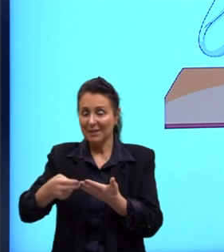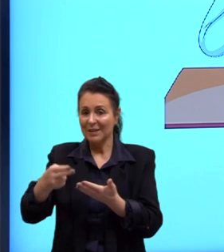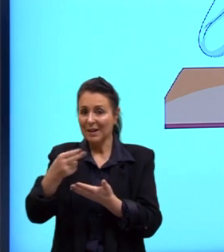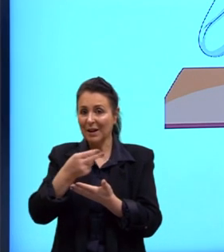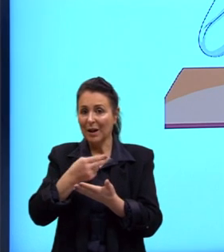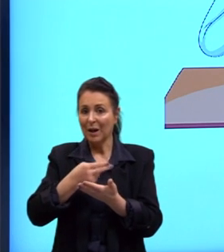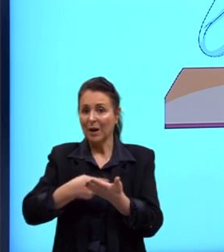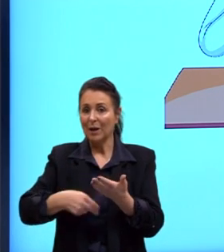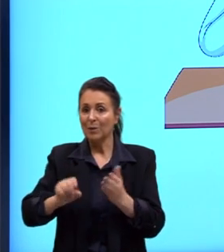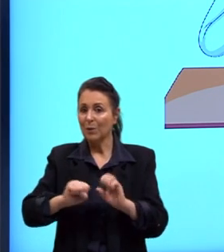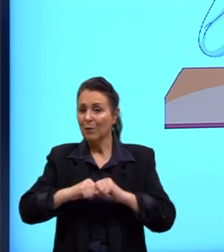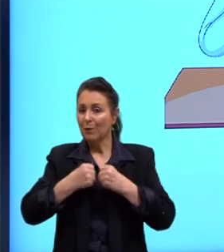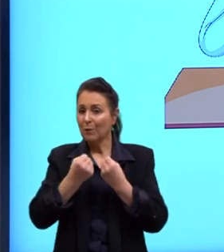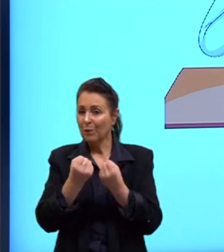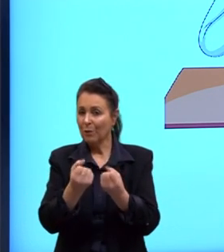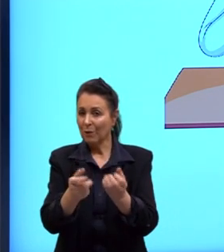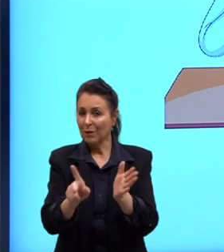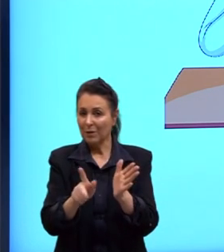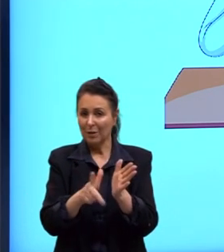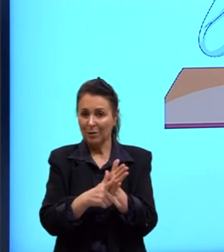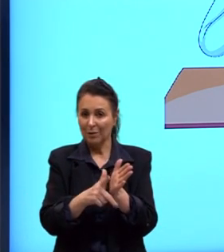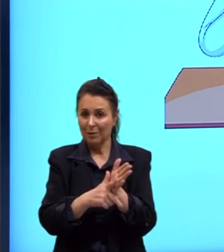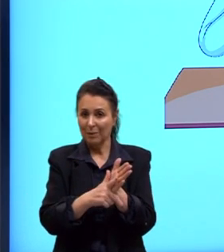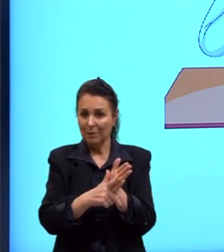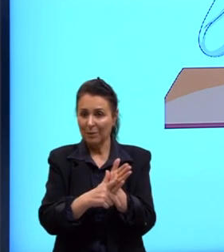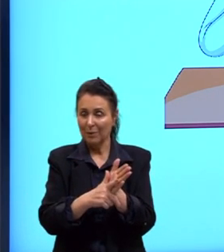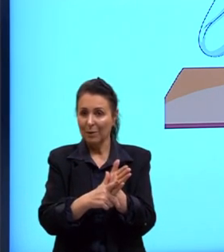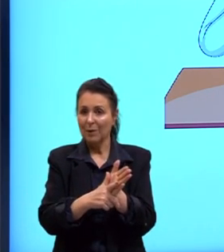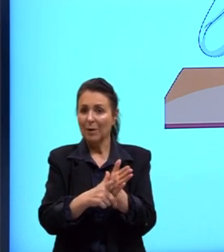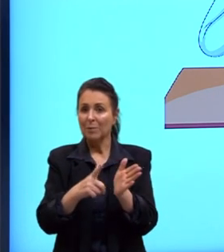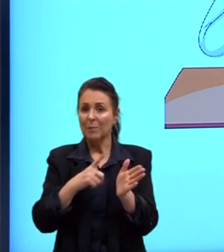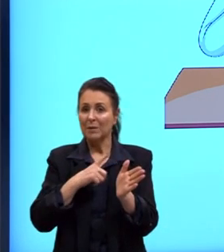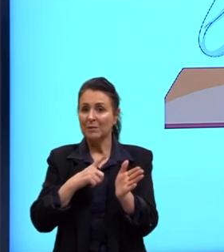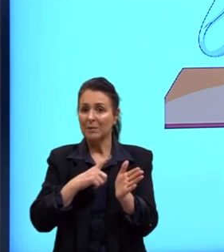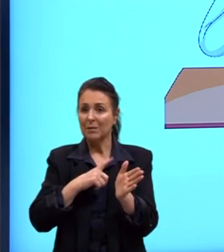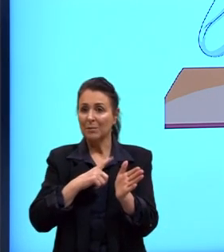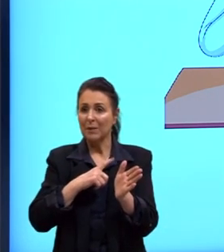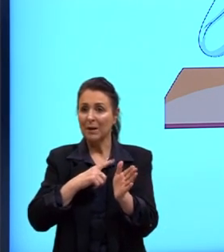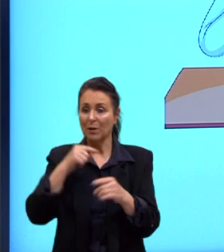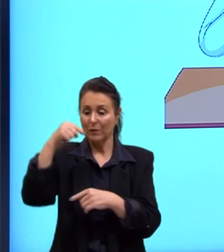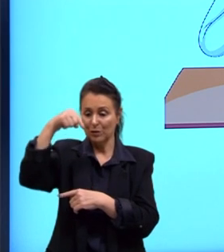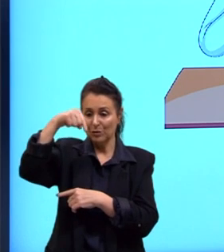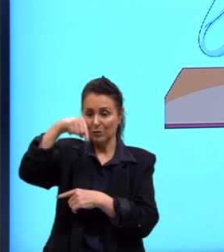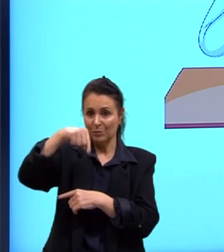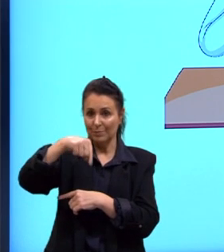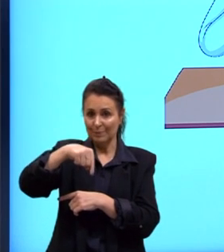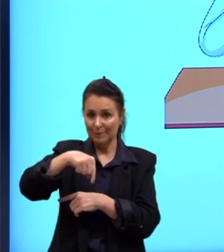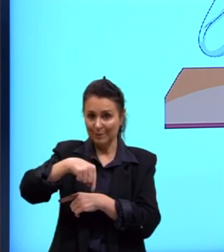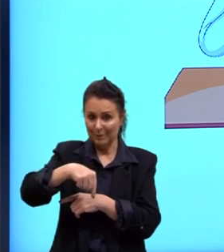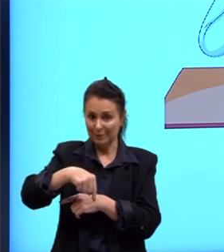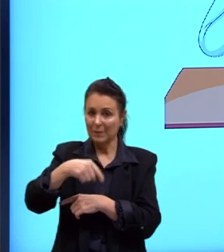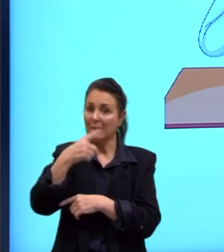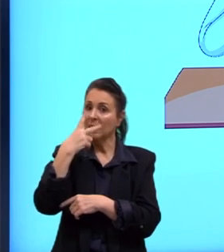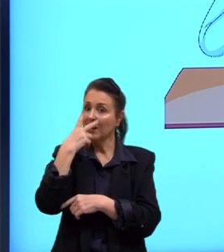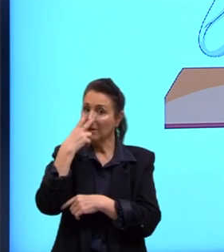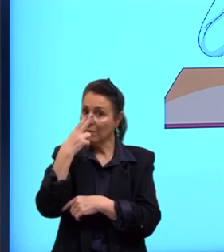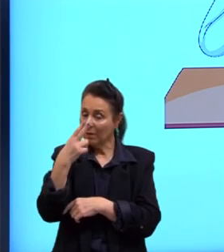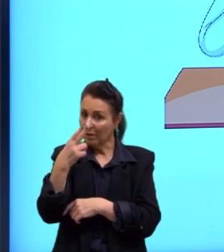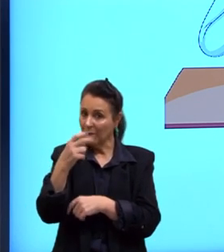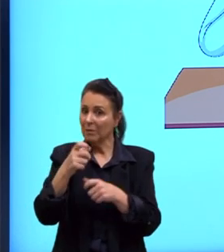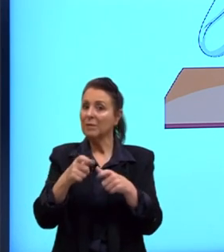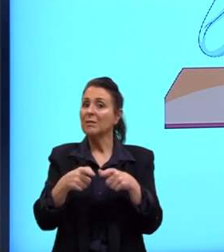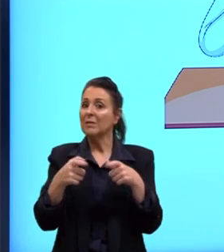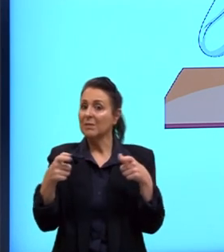força do Papel né Mas a gente pode ter né a força que vem então de cima para baixo né que é igual essa de mesma intensidade